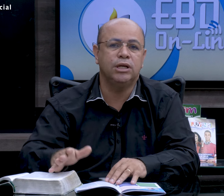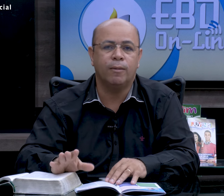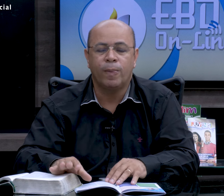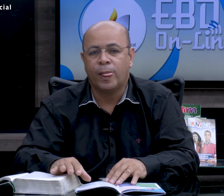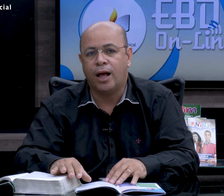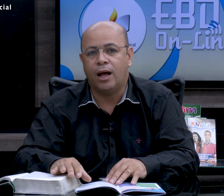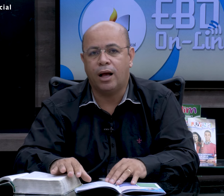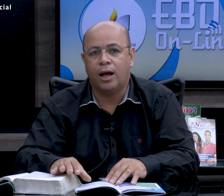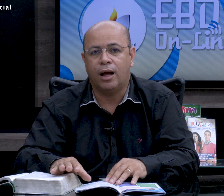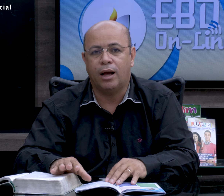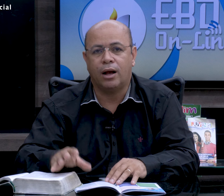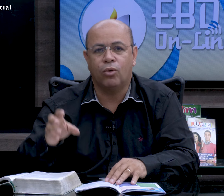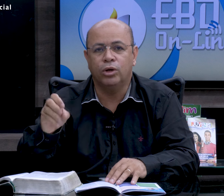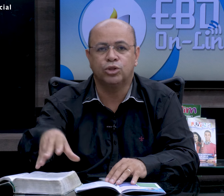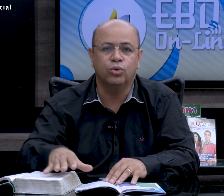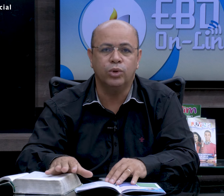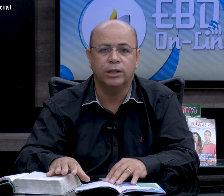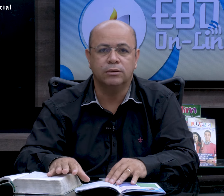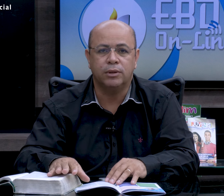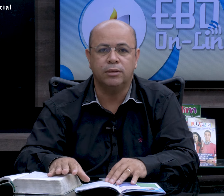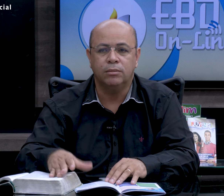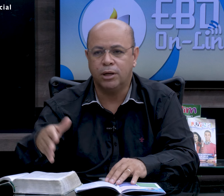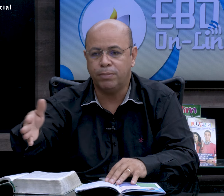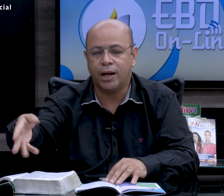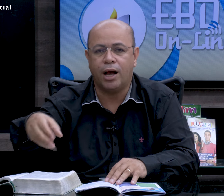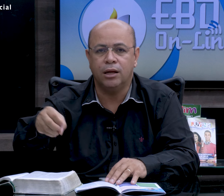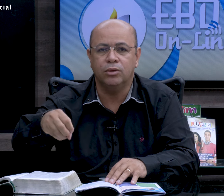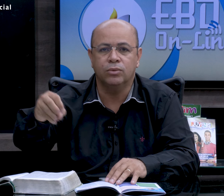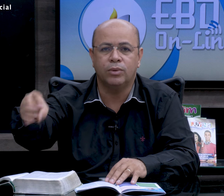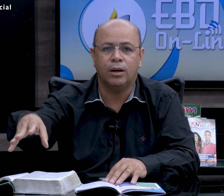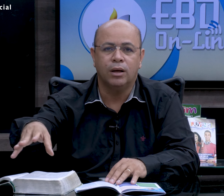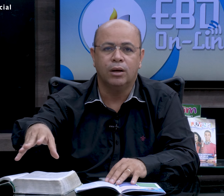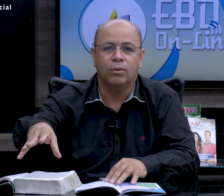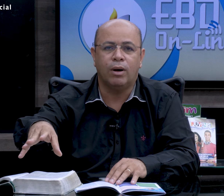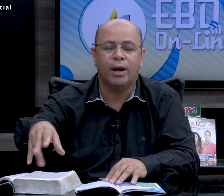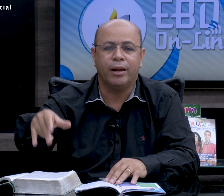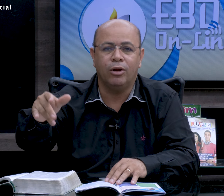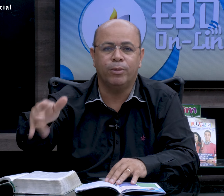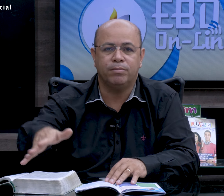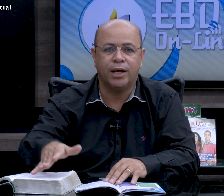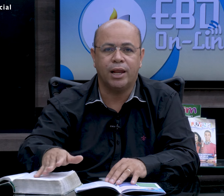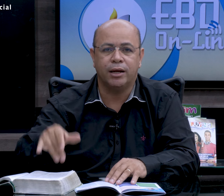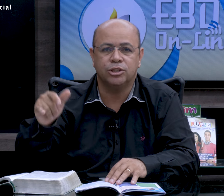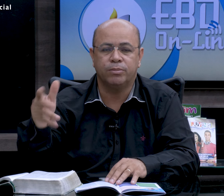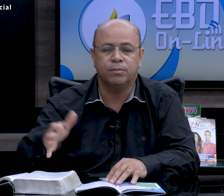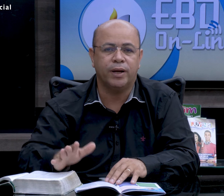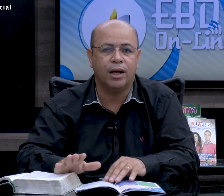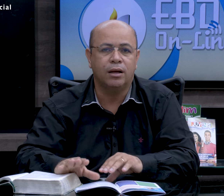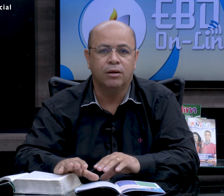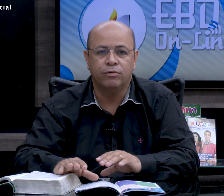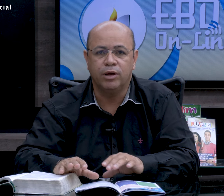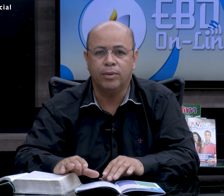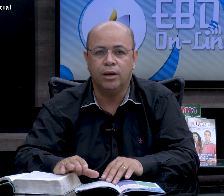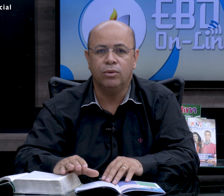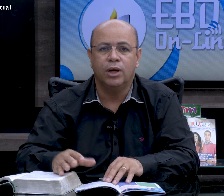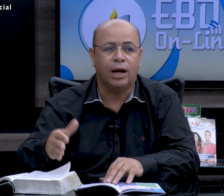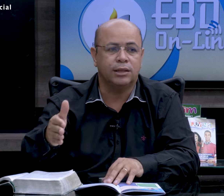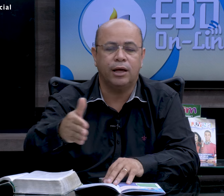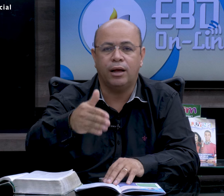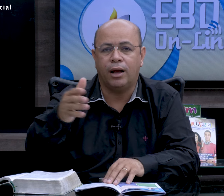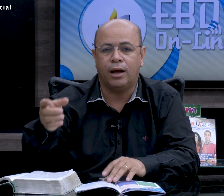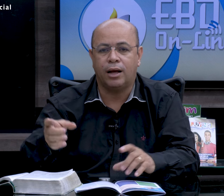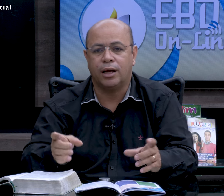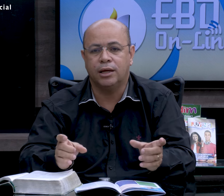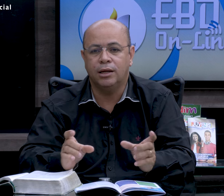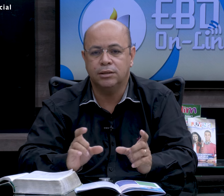associa a a a a cor escura né pode pegar ali uma um amarelo pode pegar laranja pode pegar vermelho